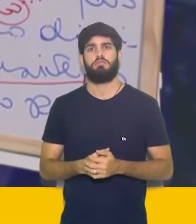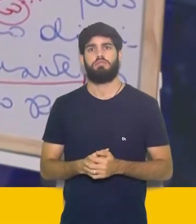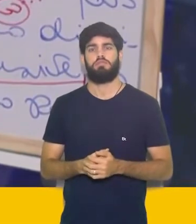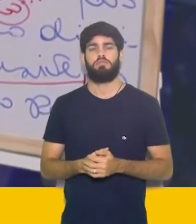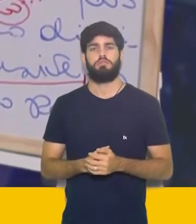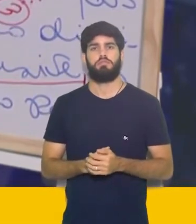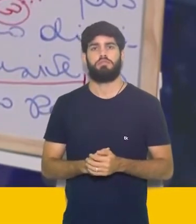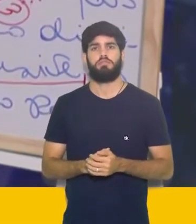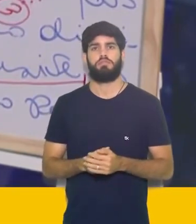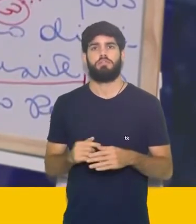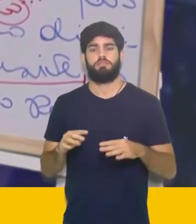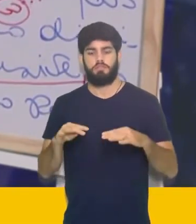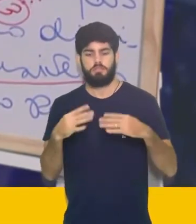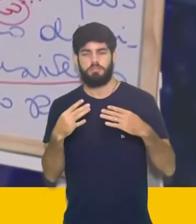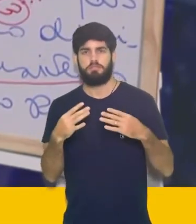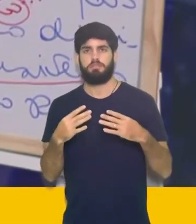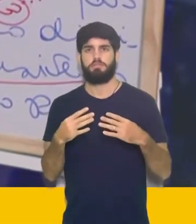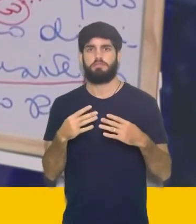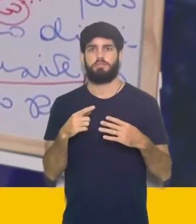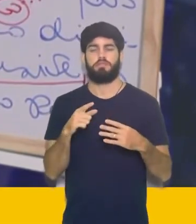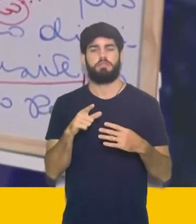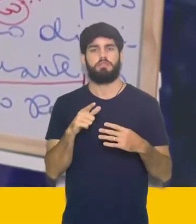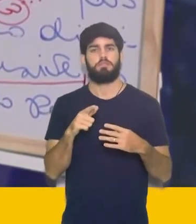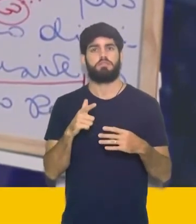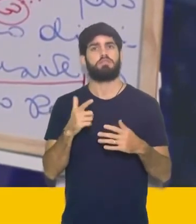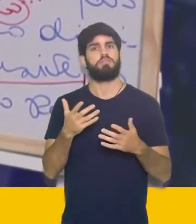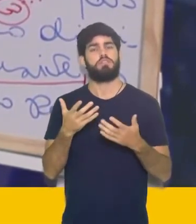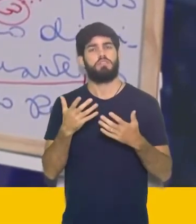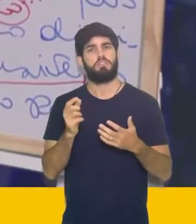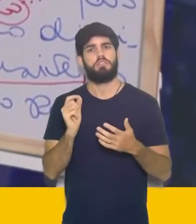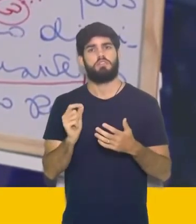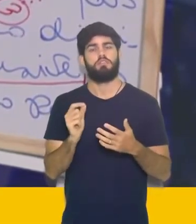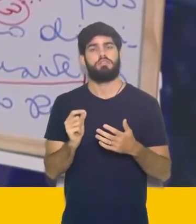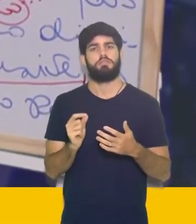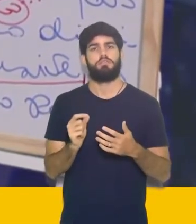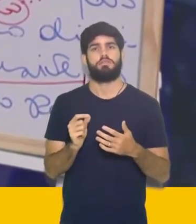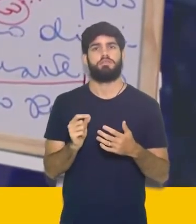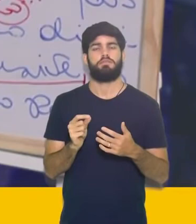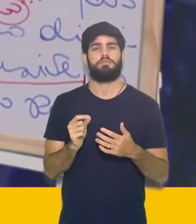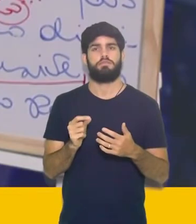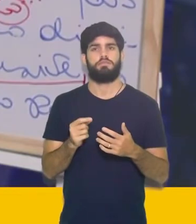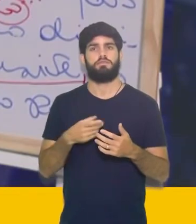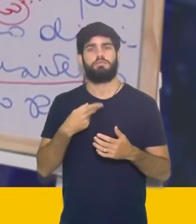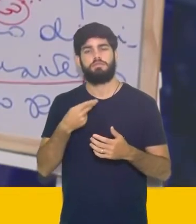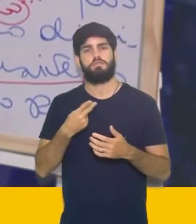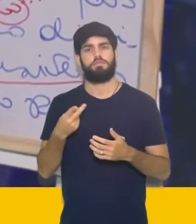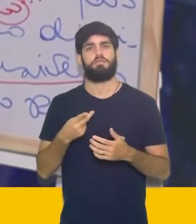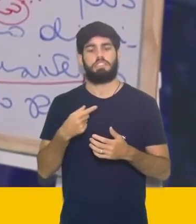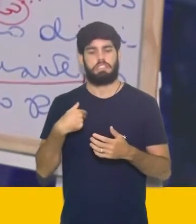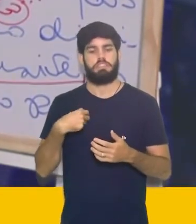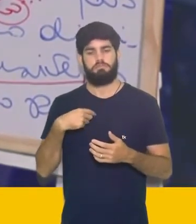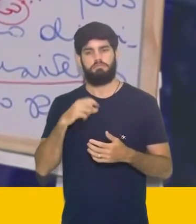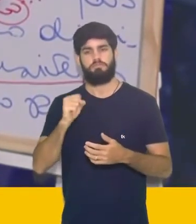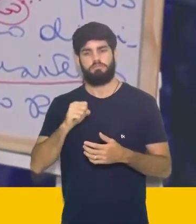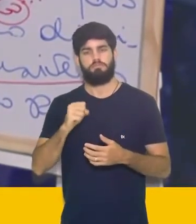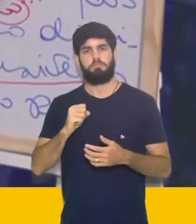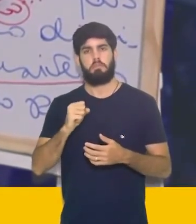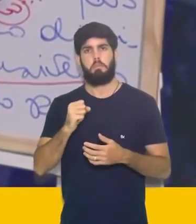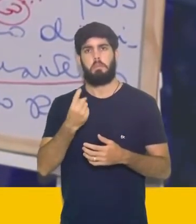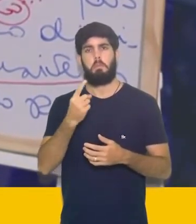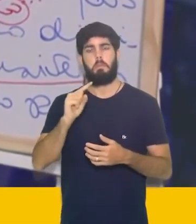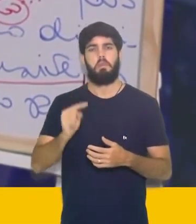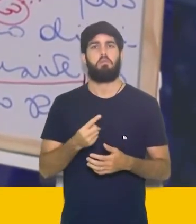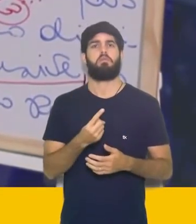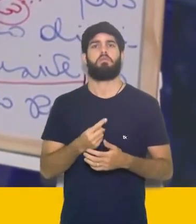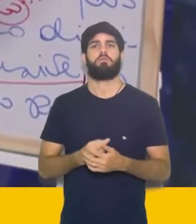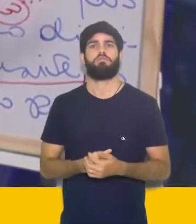mil. Seduzir o outro para que ele queira te ler, para que ele te compreenda e que ele diga, vale mil.